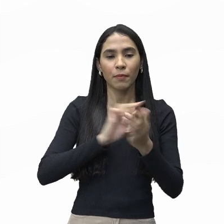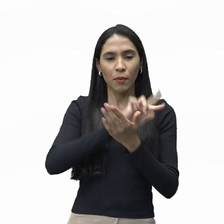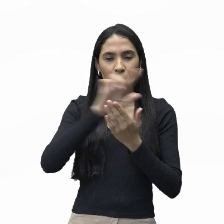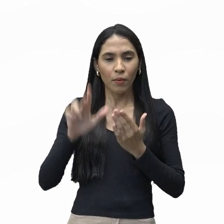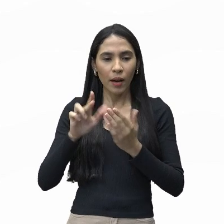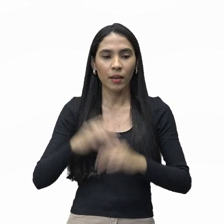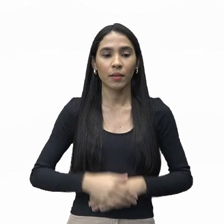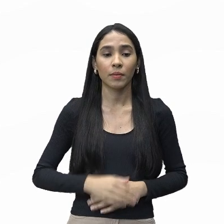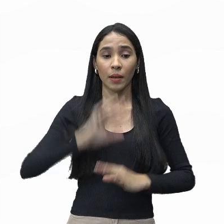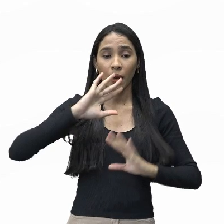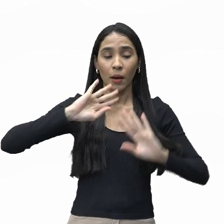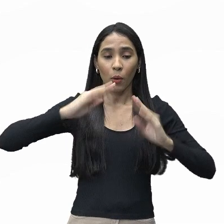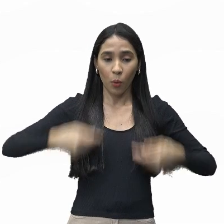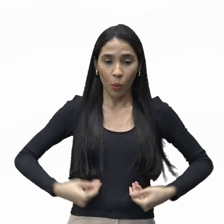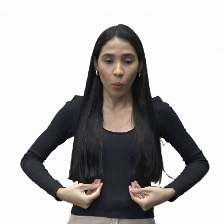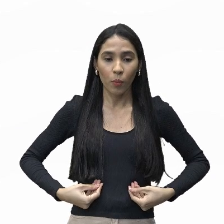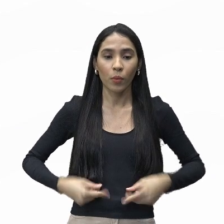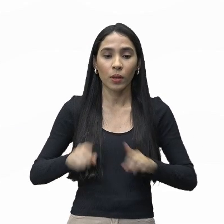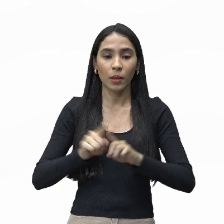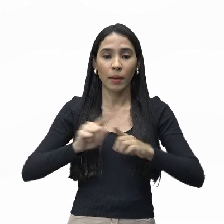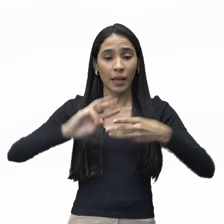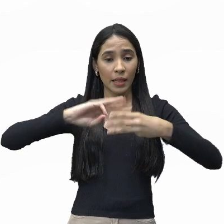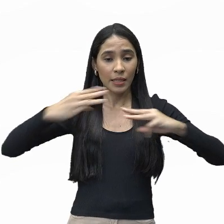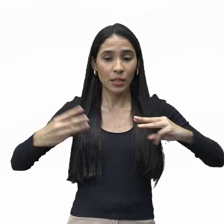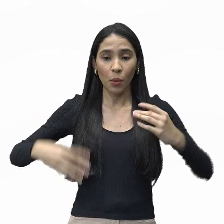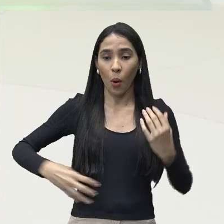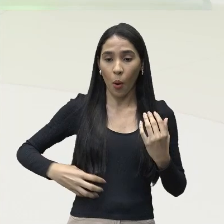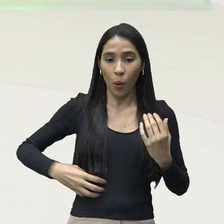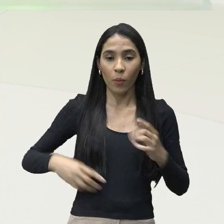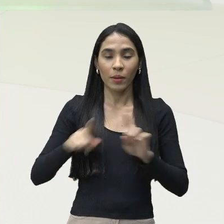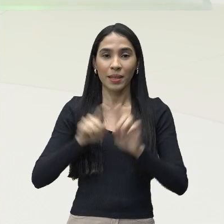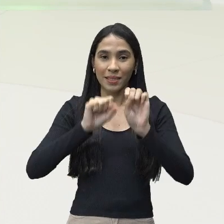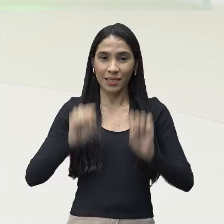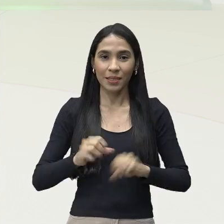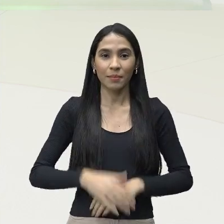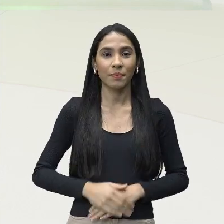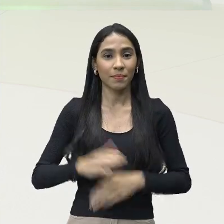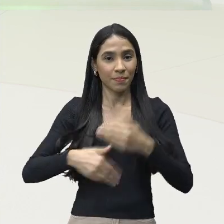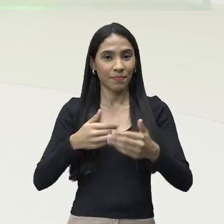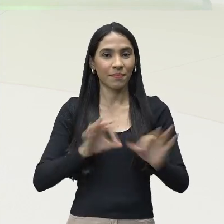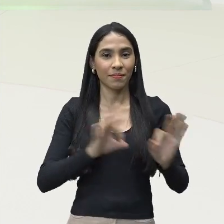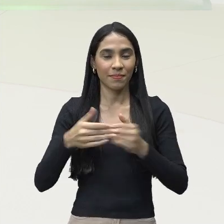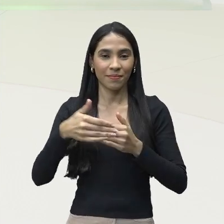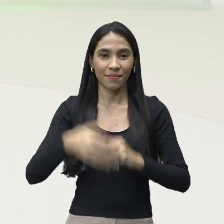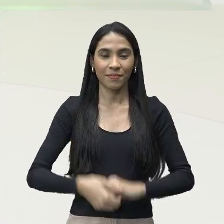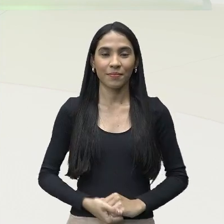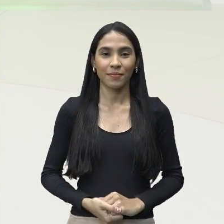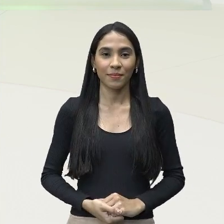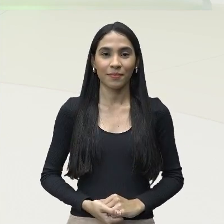detalhamento, corpo humano, tecidos, órgãos e sistemas. Então vamos à nossa aula.